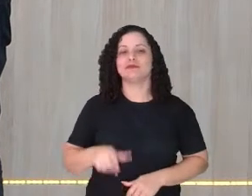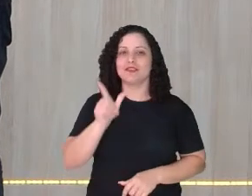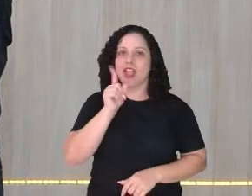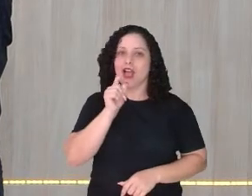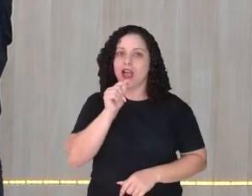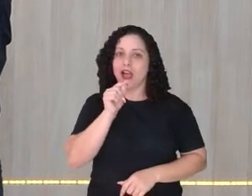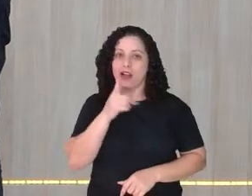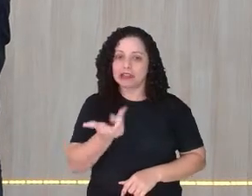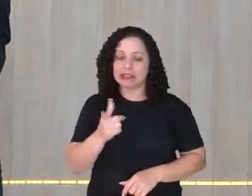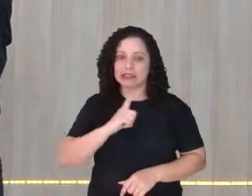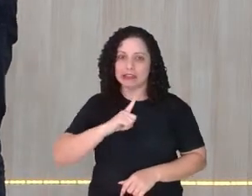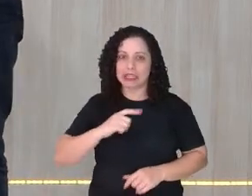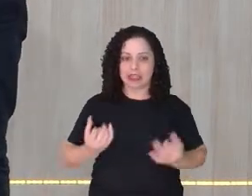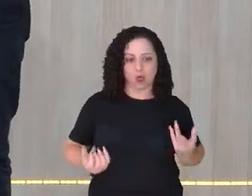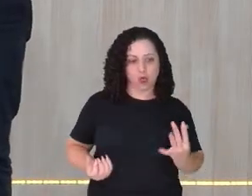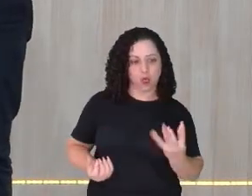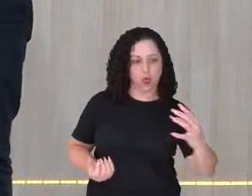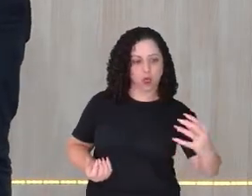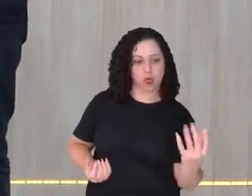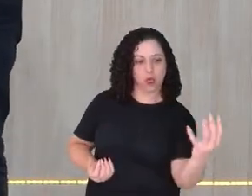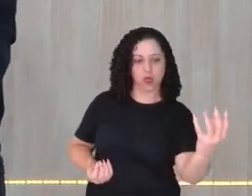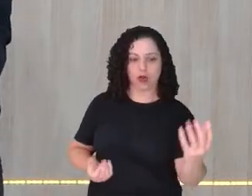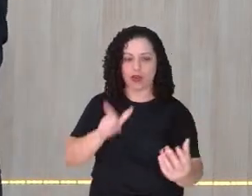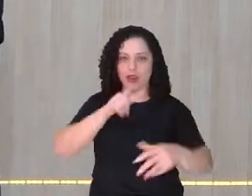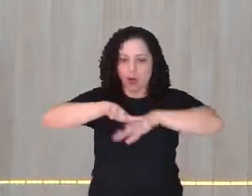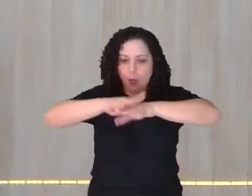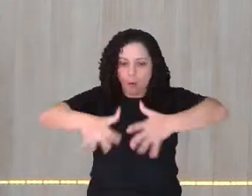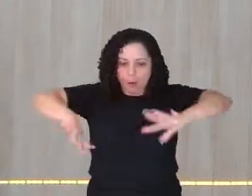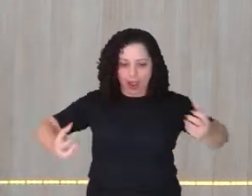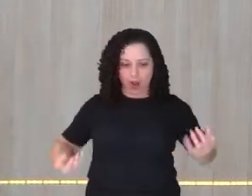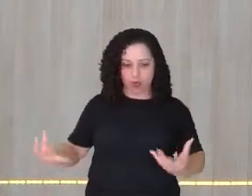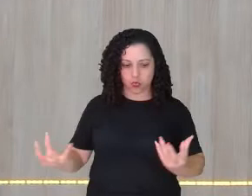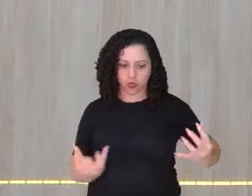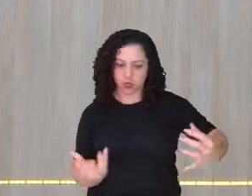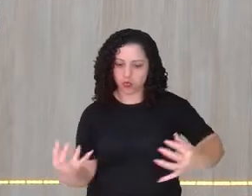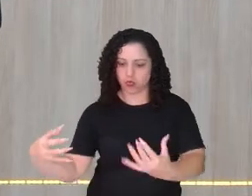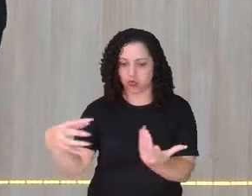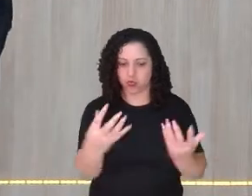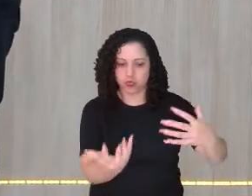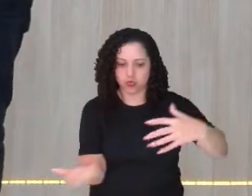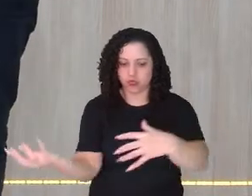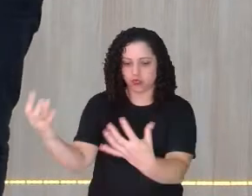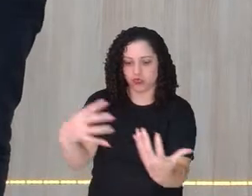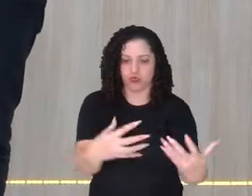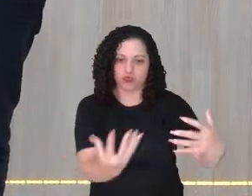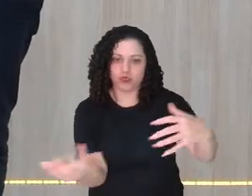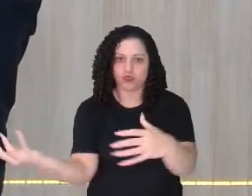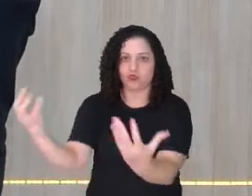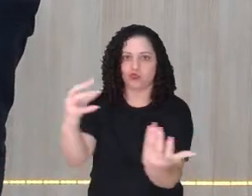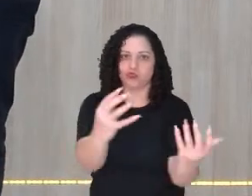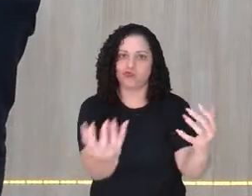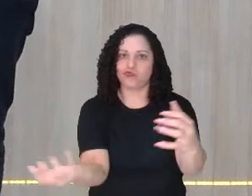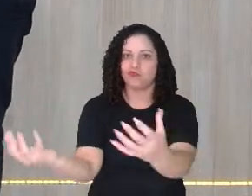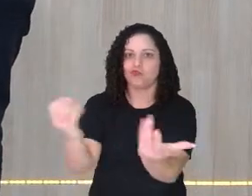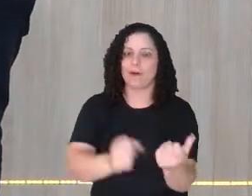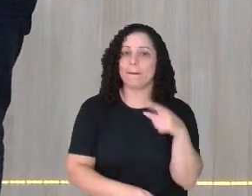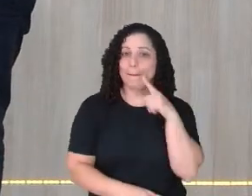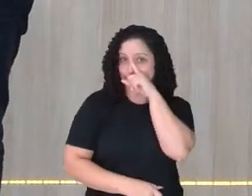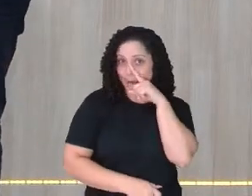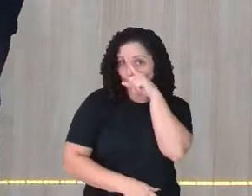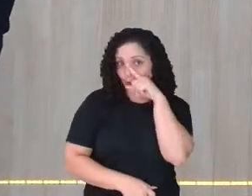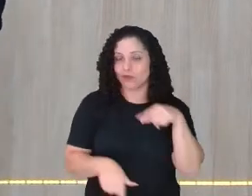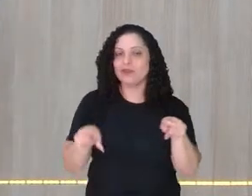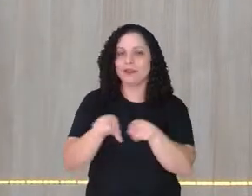águas vivas venenosas e que elas cobrem a praia inteira, enfim. Né? Então tem uma fauna bastante